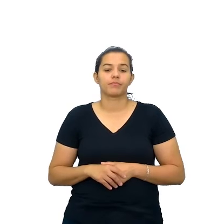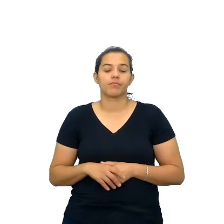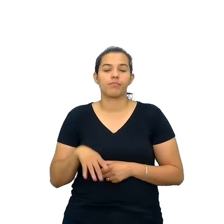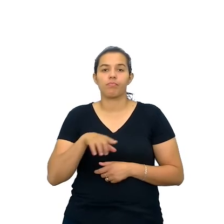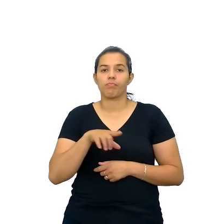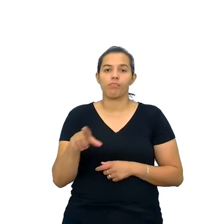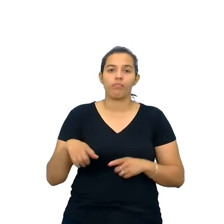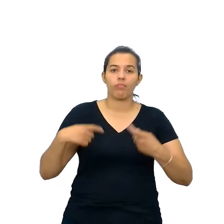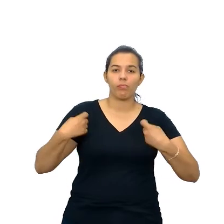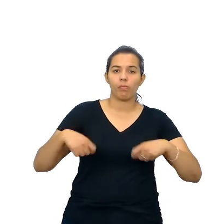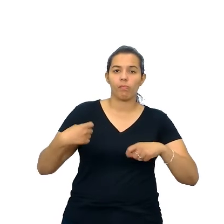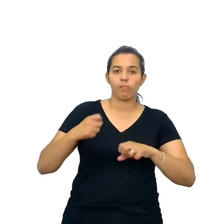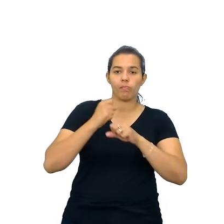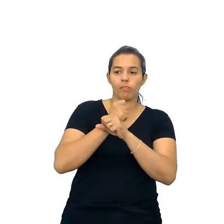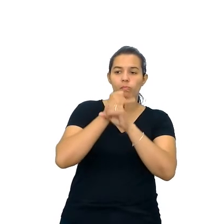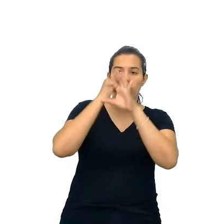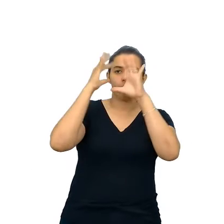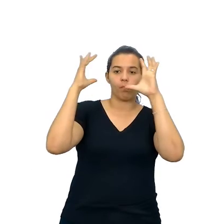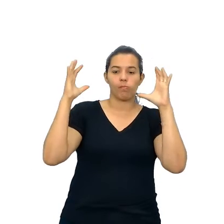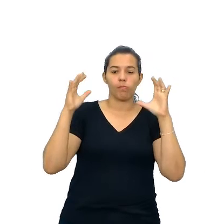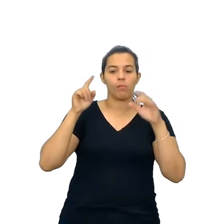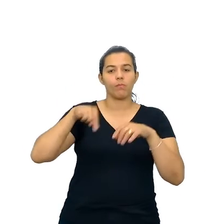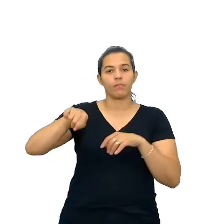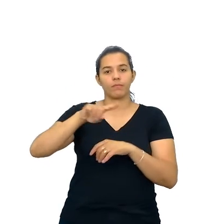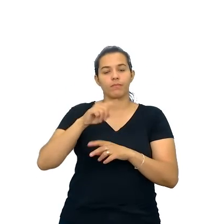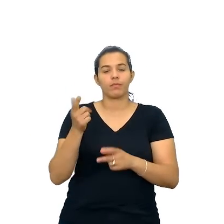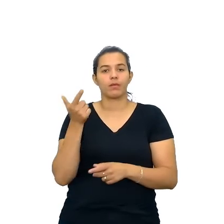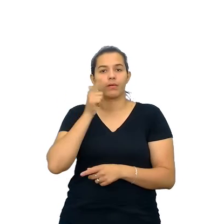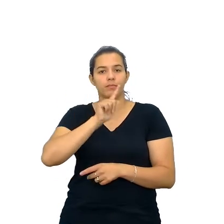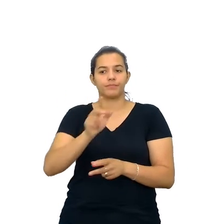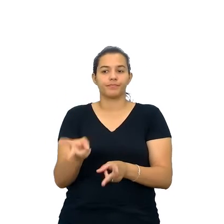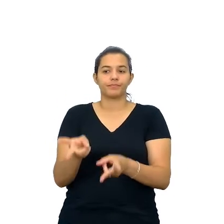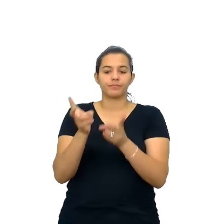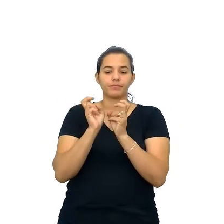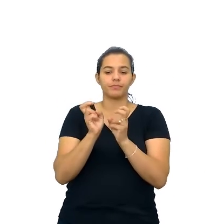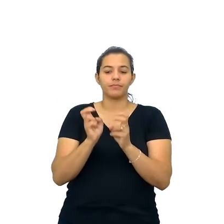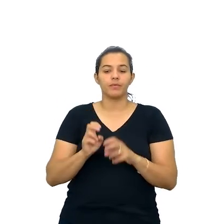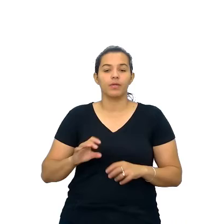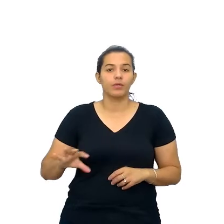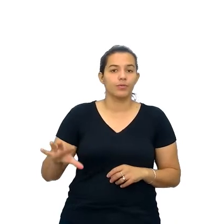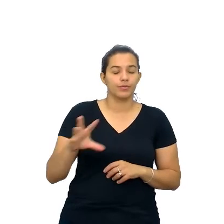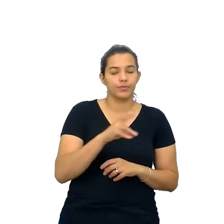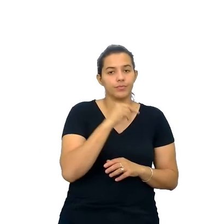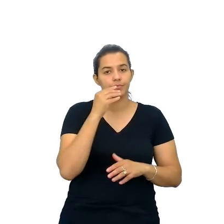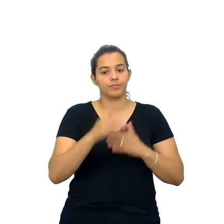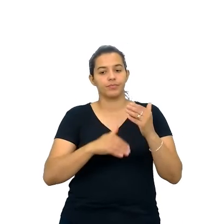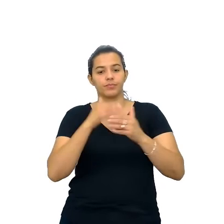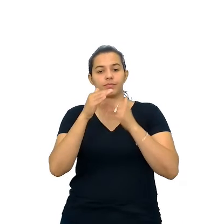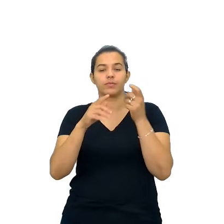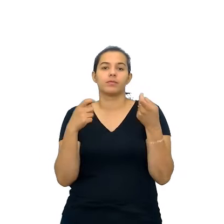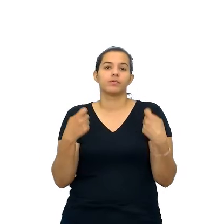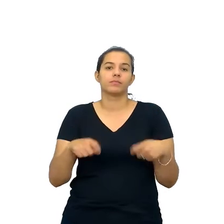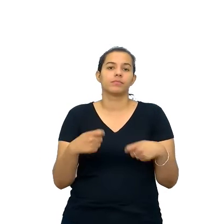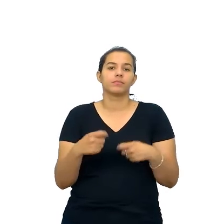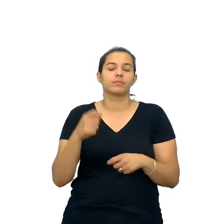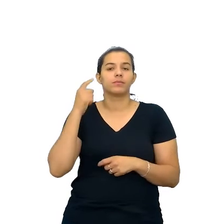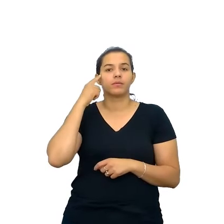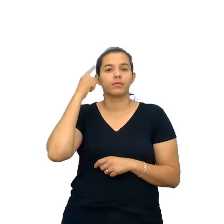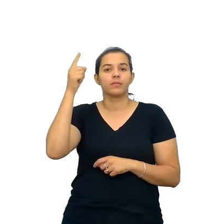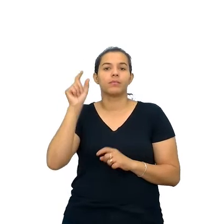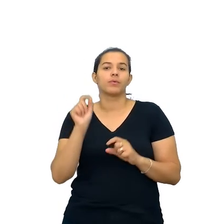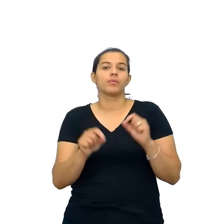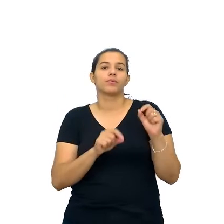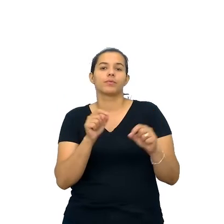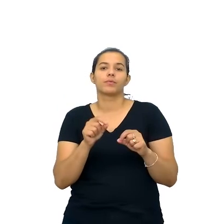necessária para que ele possa fazer a percepção. Então ele já tem todo esse processo, ele precisa resgatar aqui o que